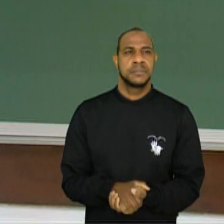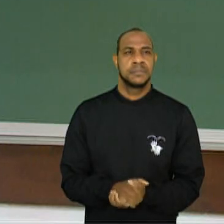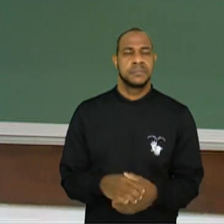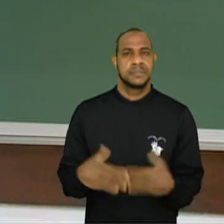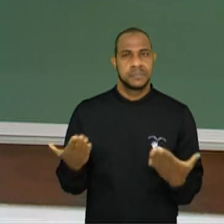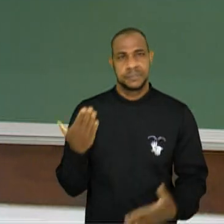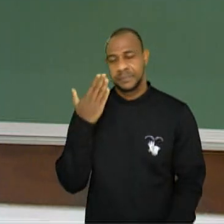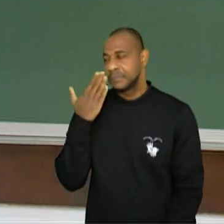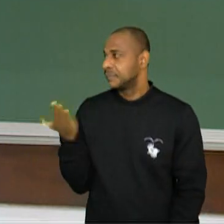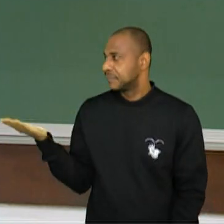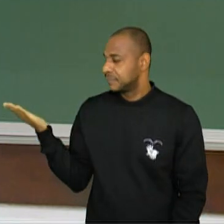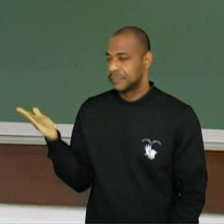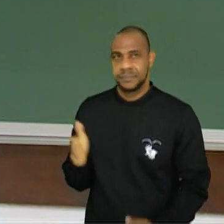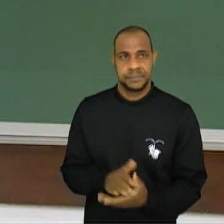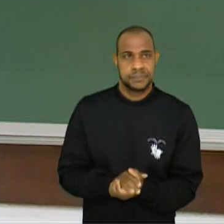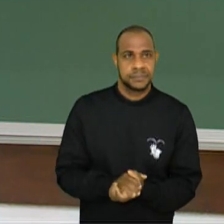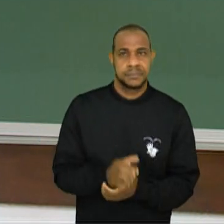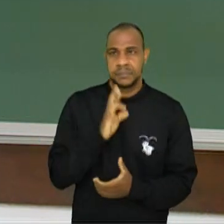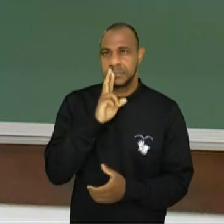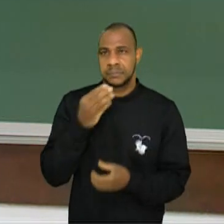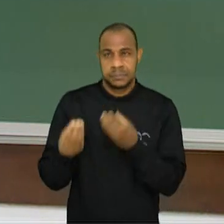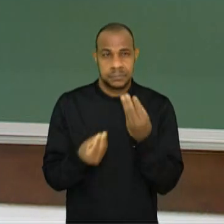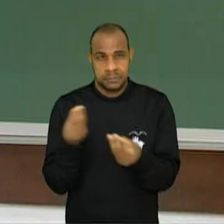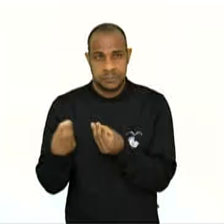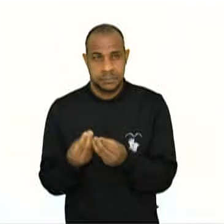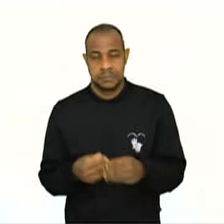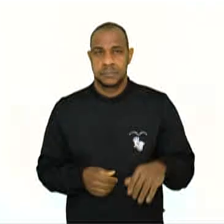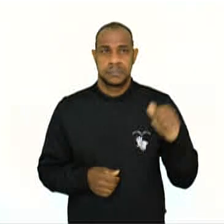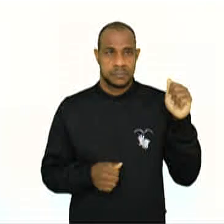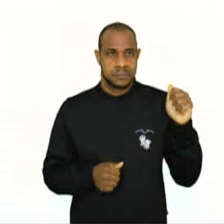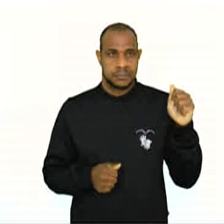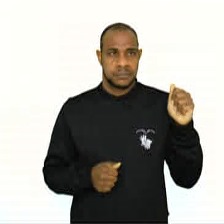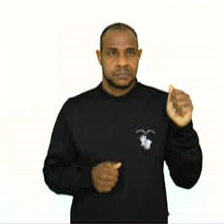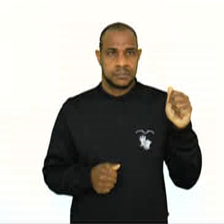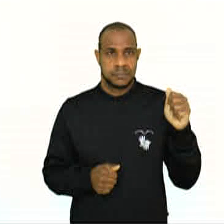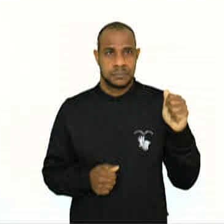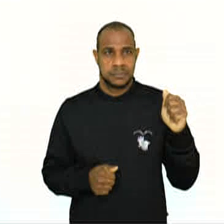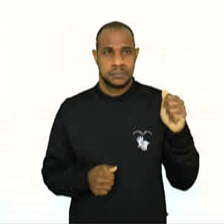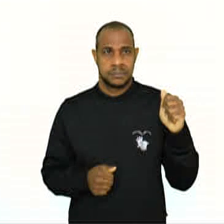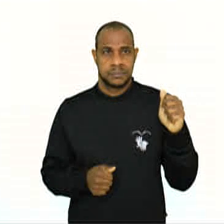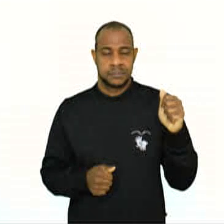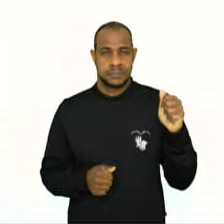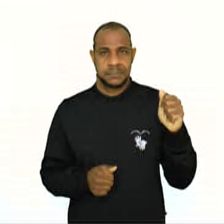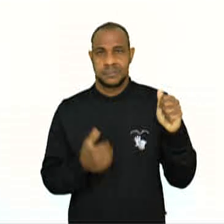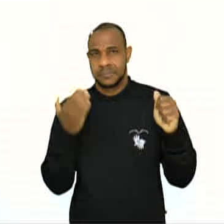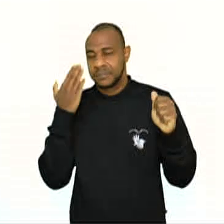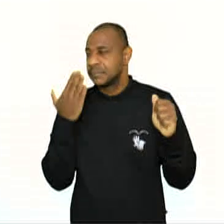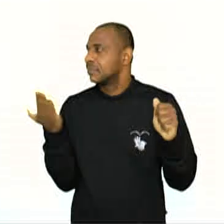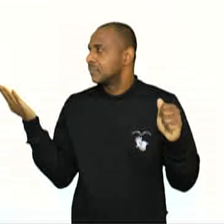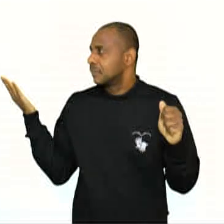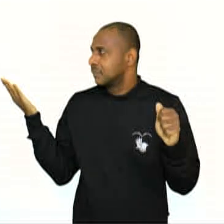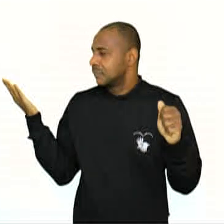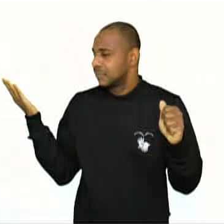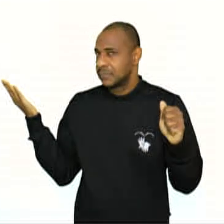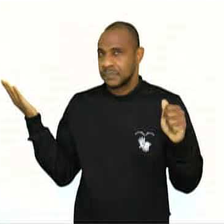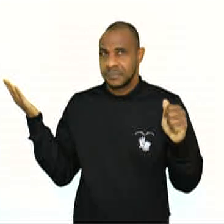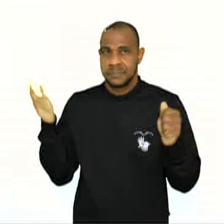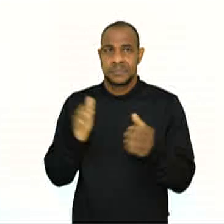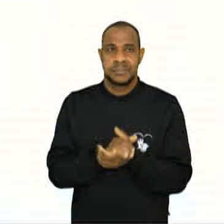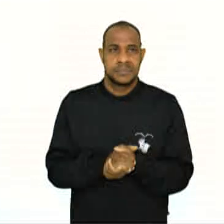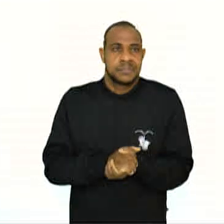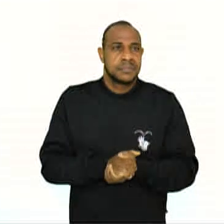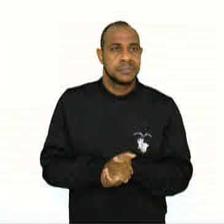Vamos fazer a correção? A alternativa correta, a letra A. Um aspecto do populismo, exceto